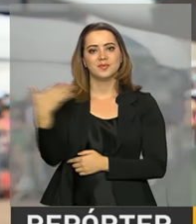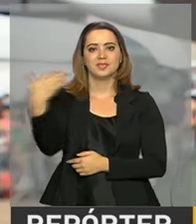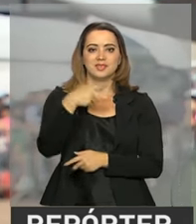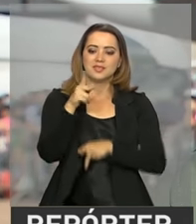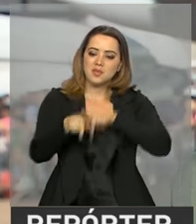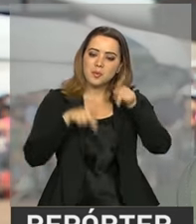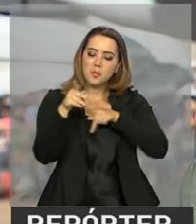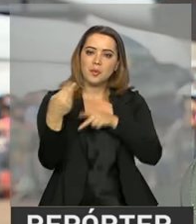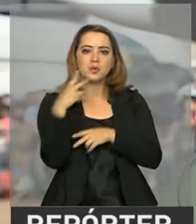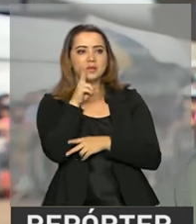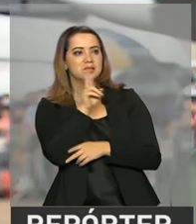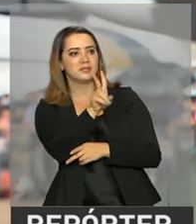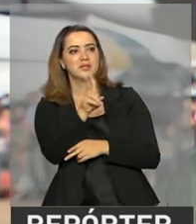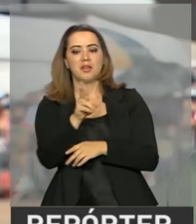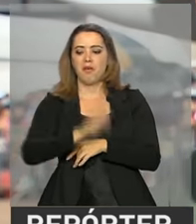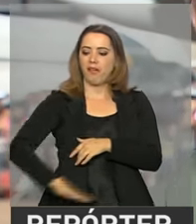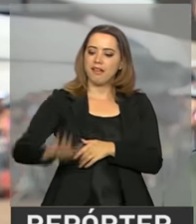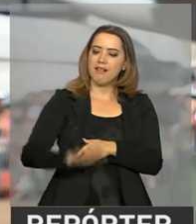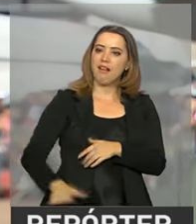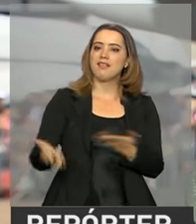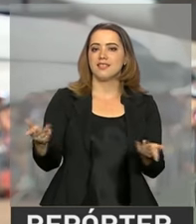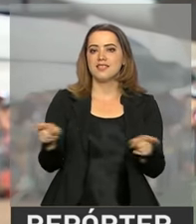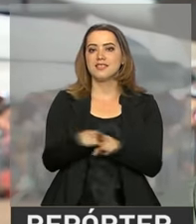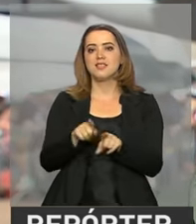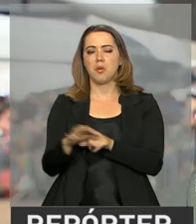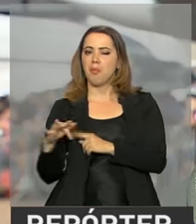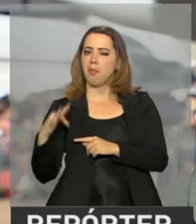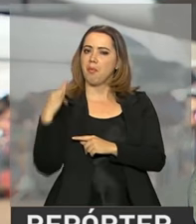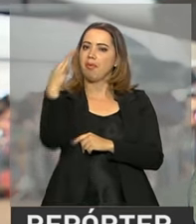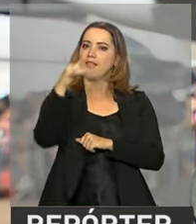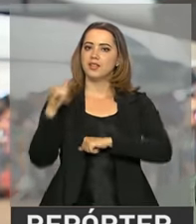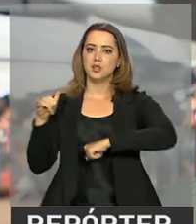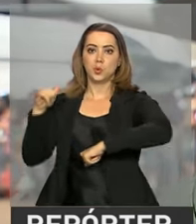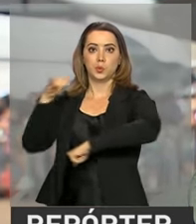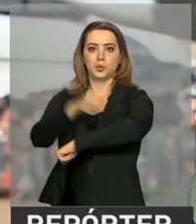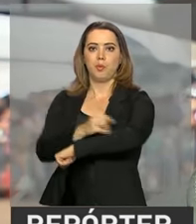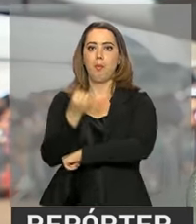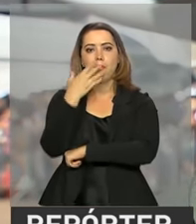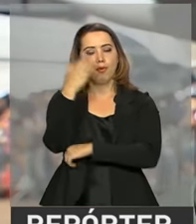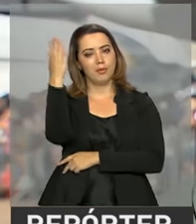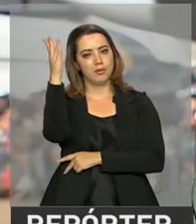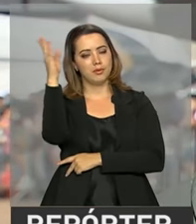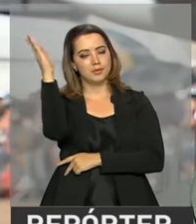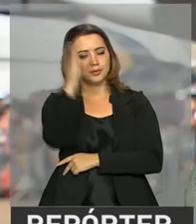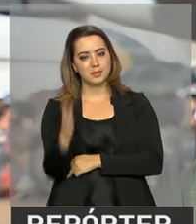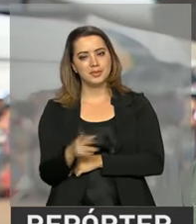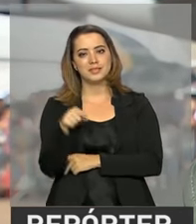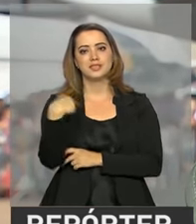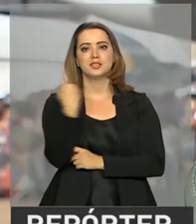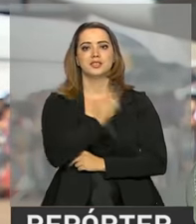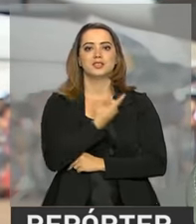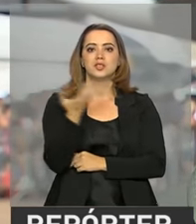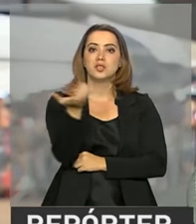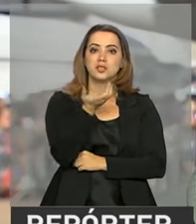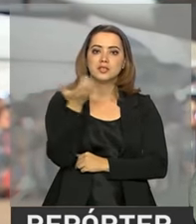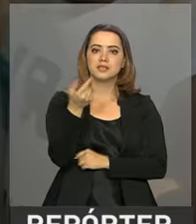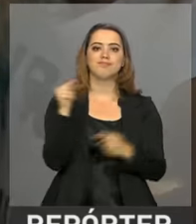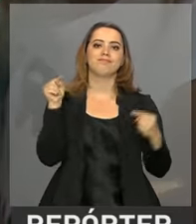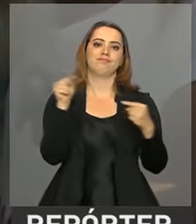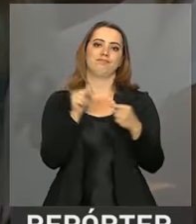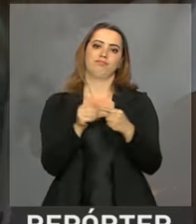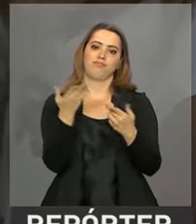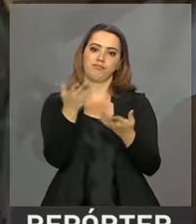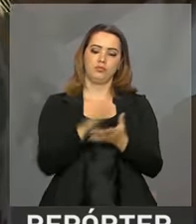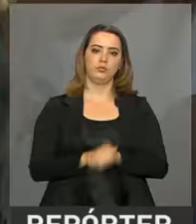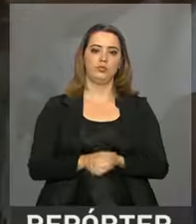pessoas aqui ao nosso lado, crianças, né? E quem sabe futuros aviadores e bons brasileiros. É isso que a gente quer. E com esse, esse é o nosso objetivo